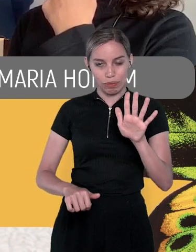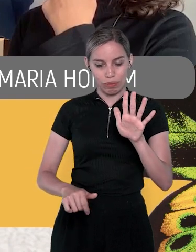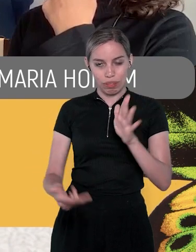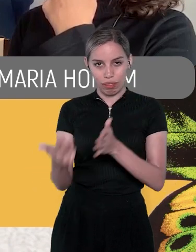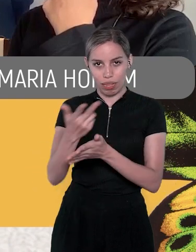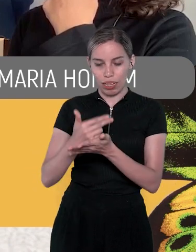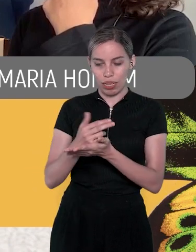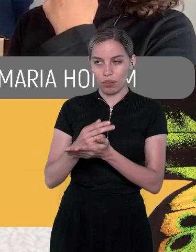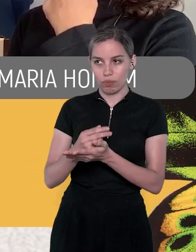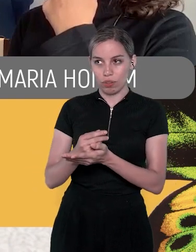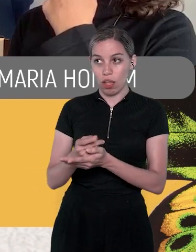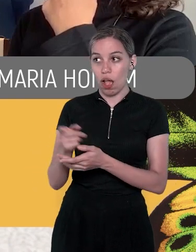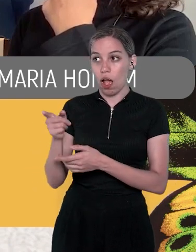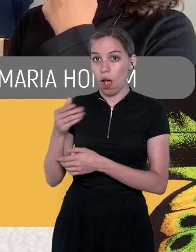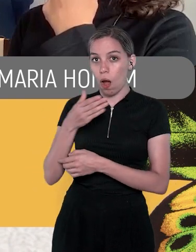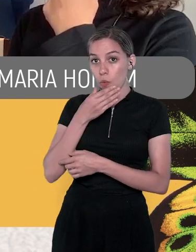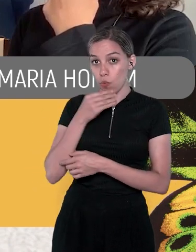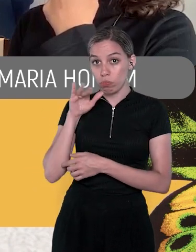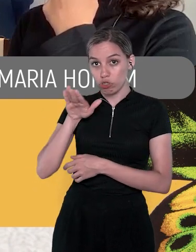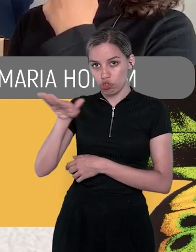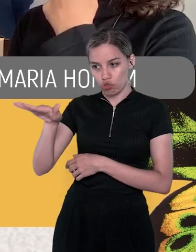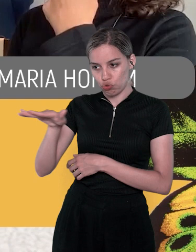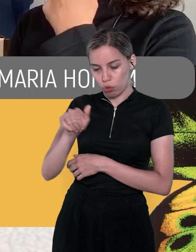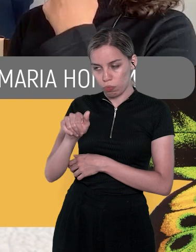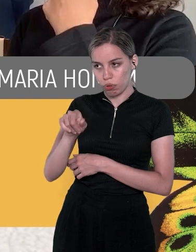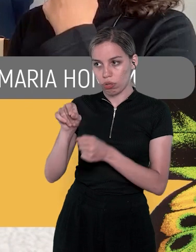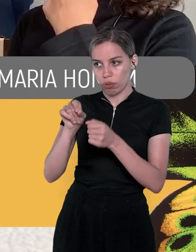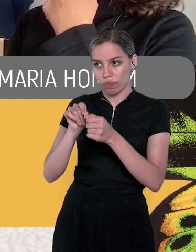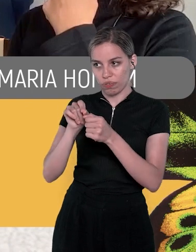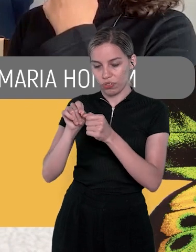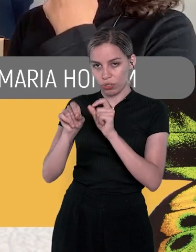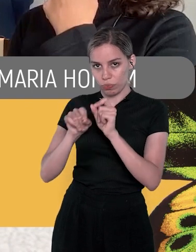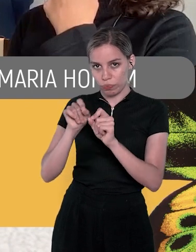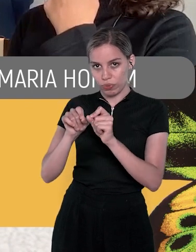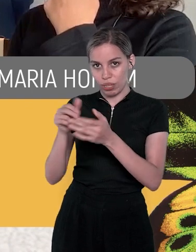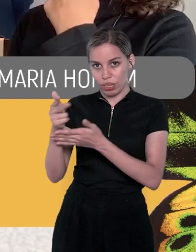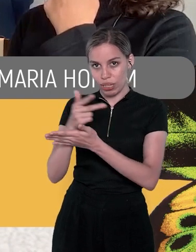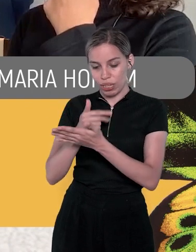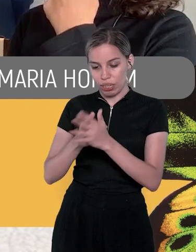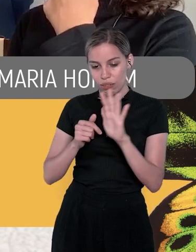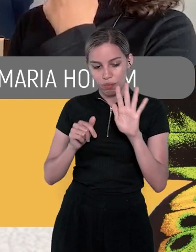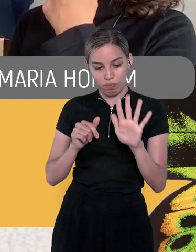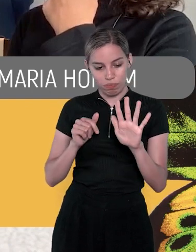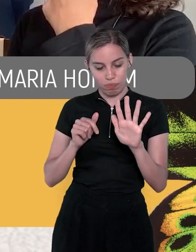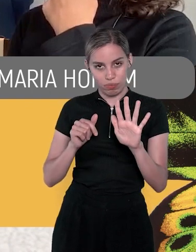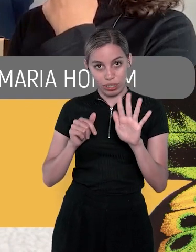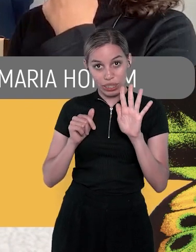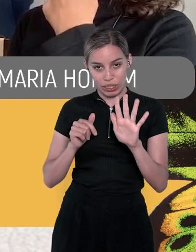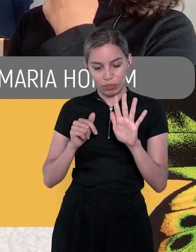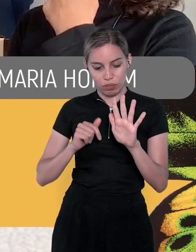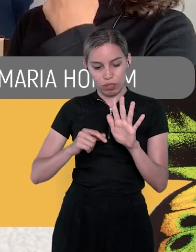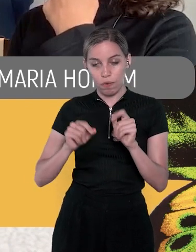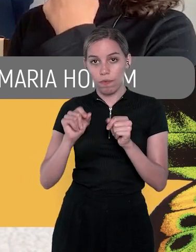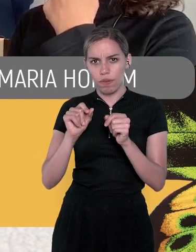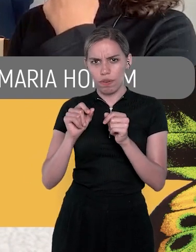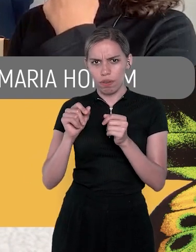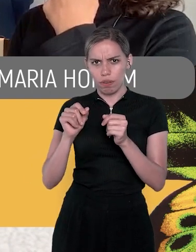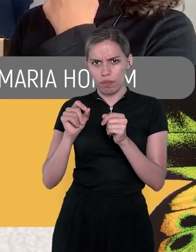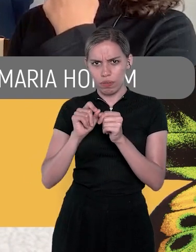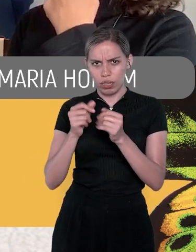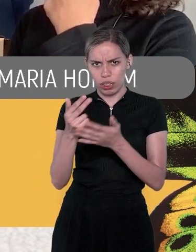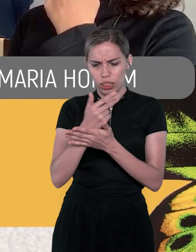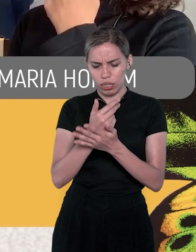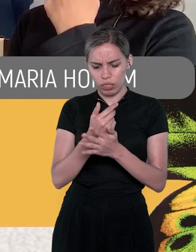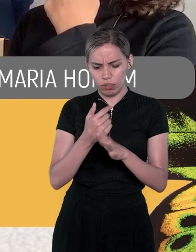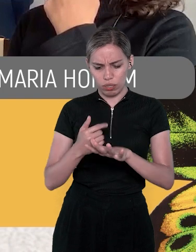a chamou para fazer um trabalho estético em torno dos desenhos dele, que eram mãos, que ele